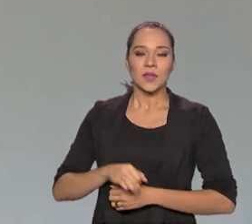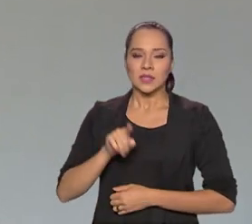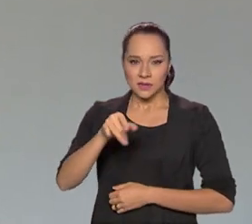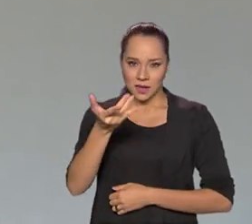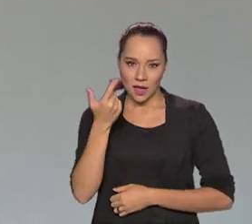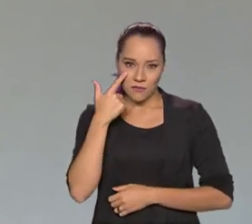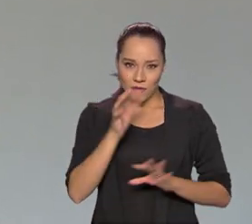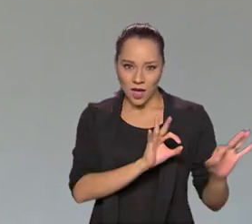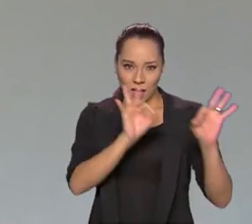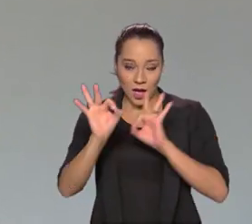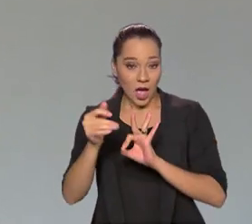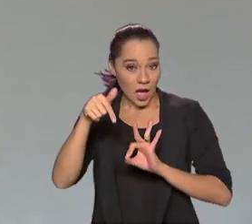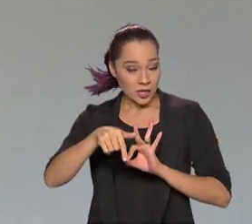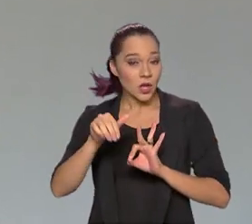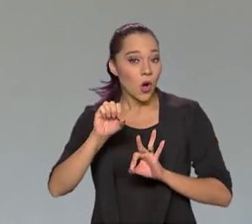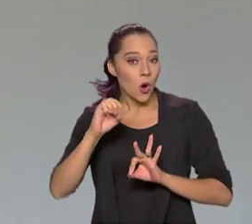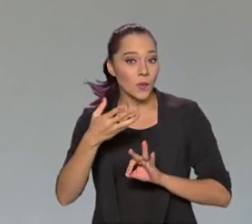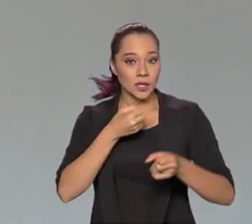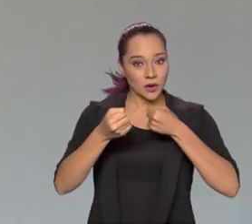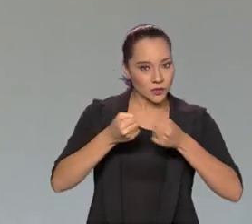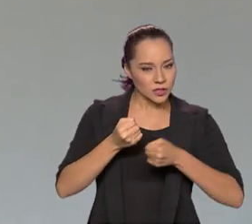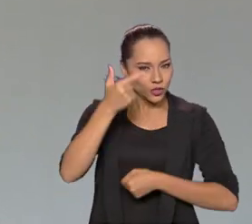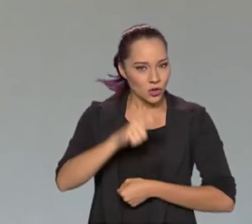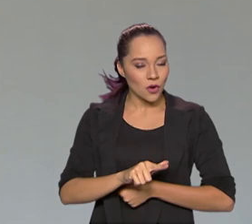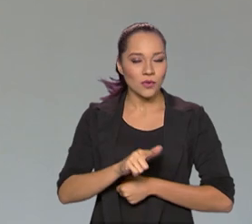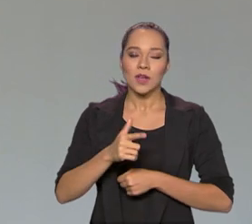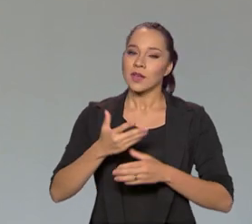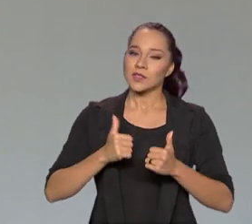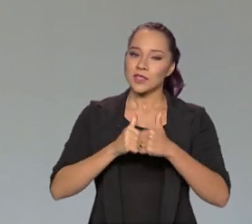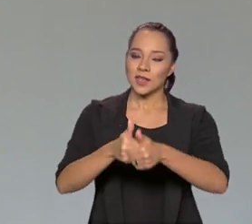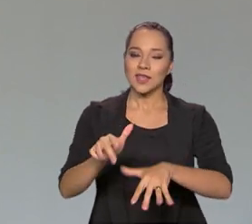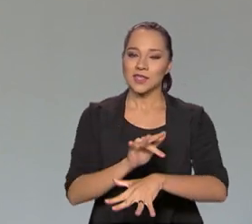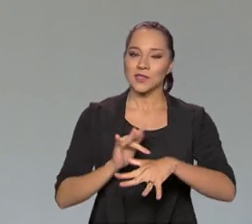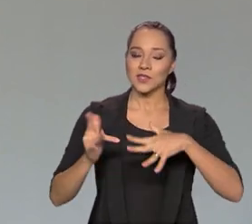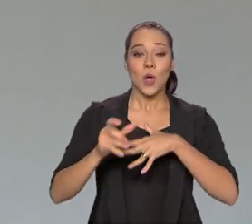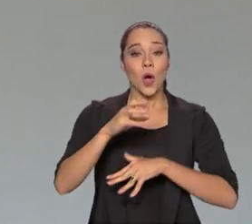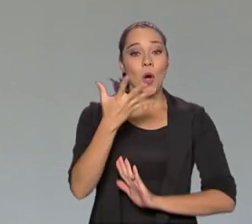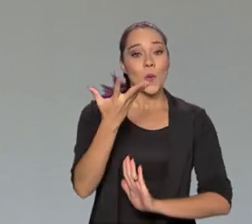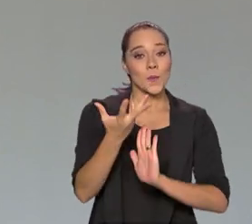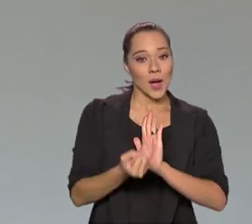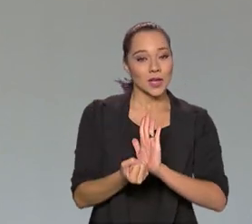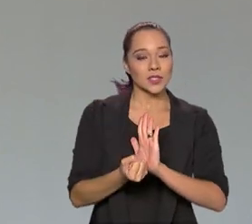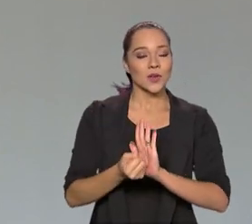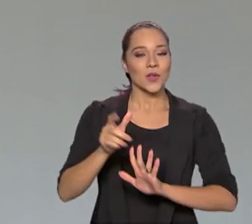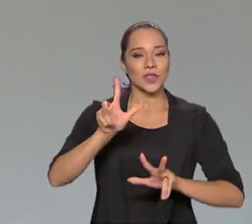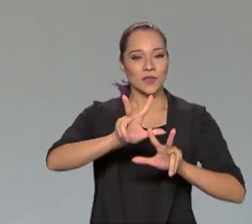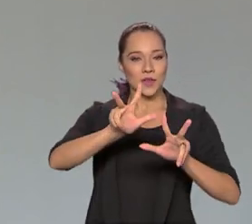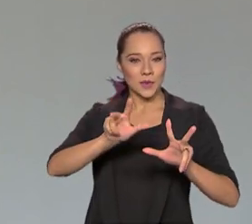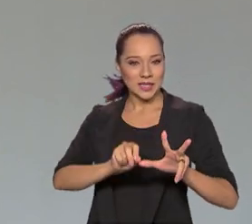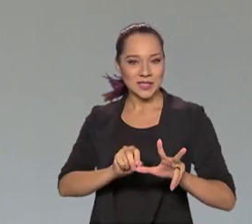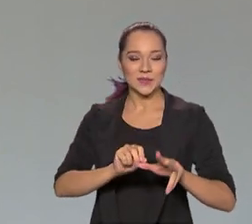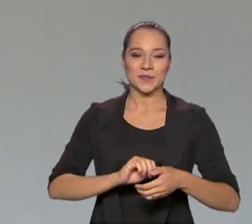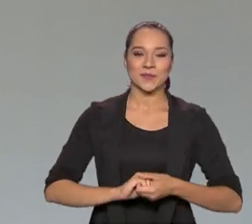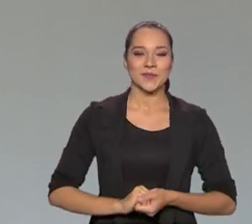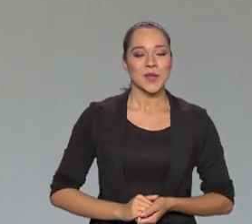você quiser rever esta ou outras entrevistas, siga as nossas redes sociais ou baixe o TV Brasil Play.